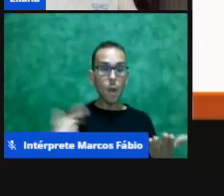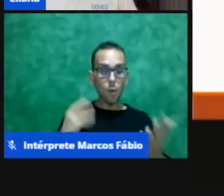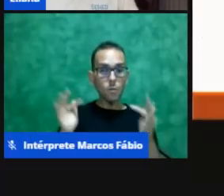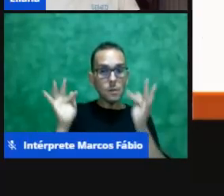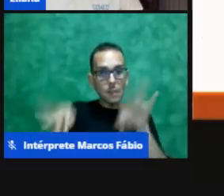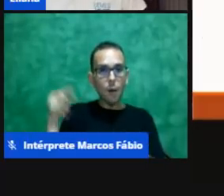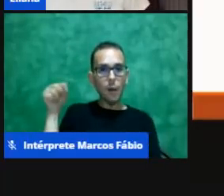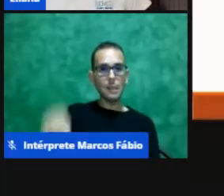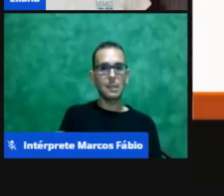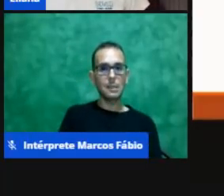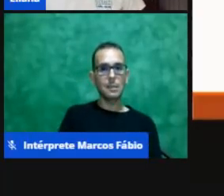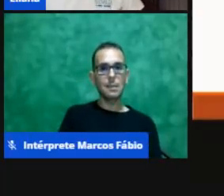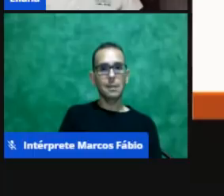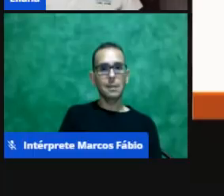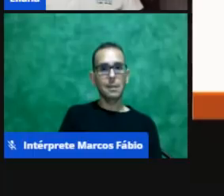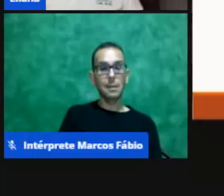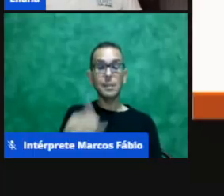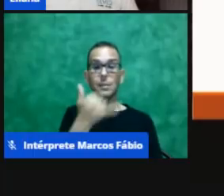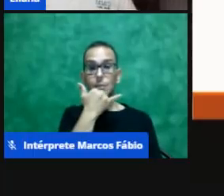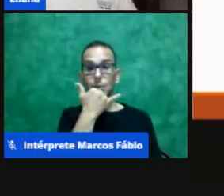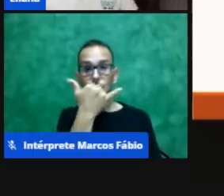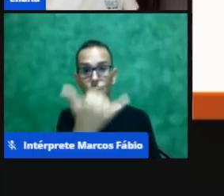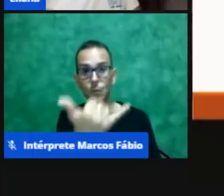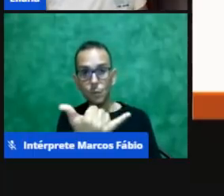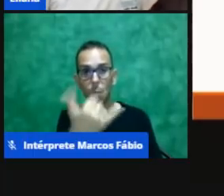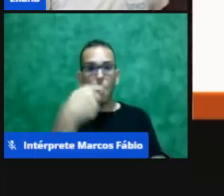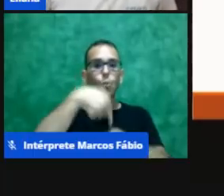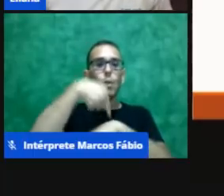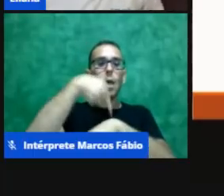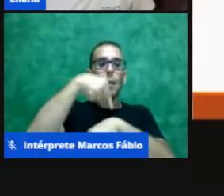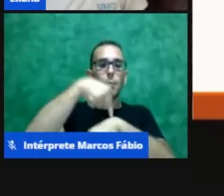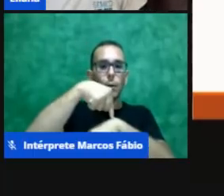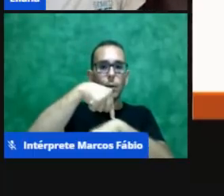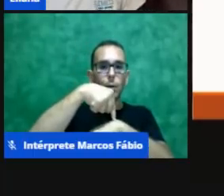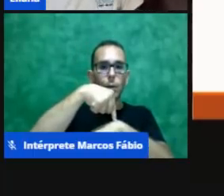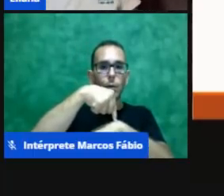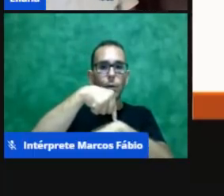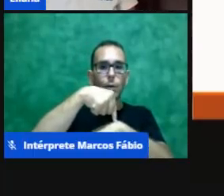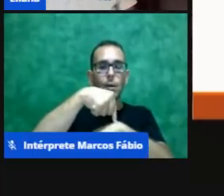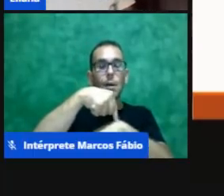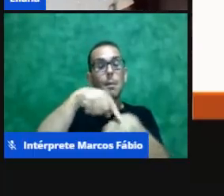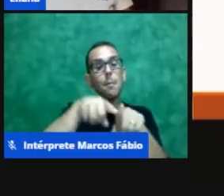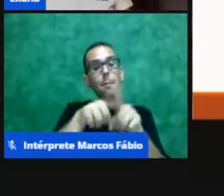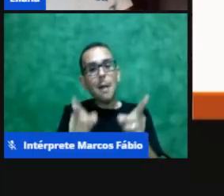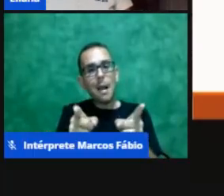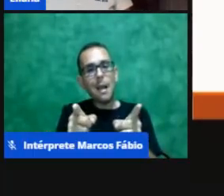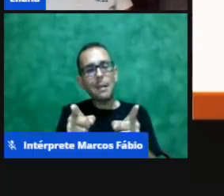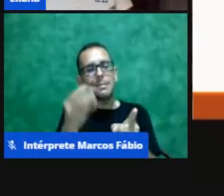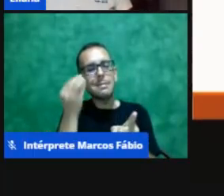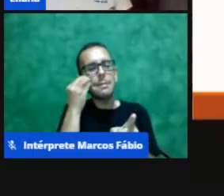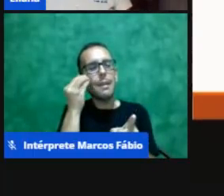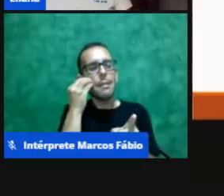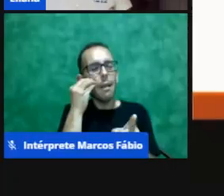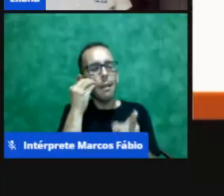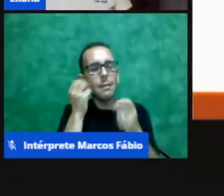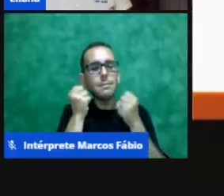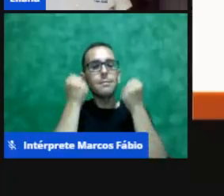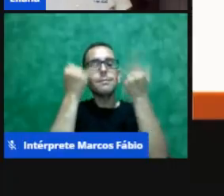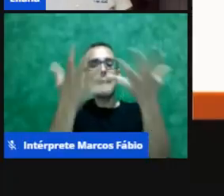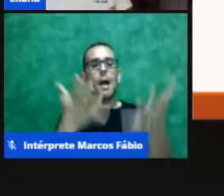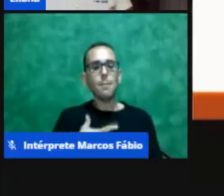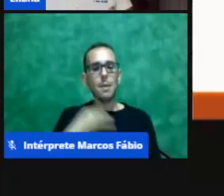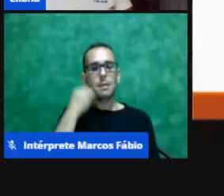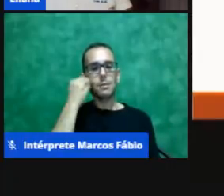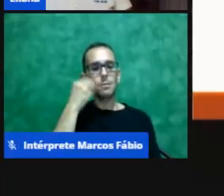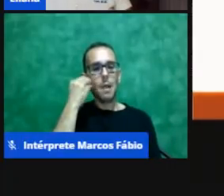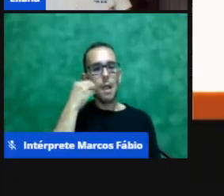aqui, né? Desculpa aí pelo tempo, né, desprendido, mas tentei passar um pouco sobre a questão da minha experiência,